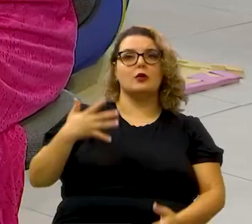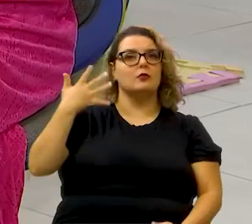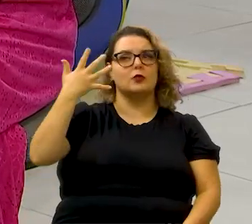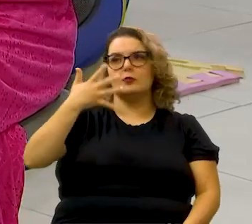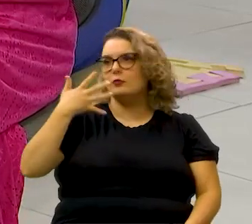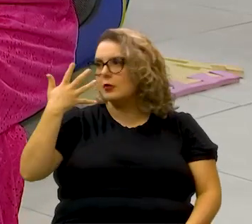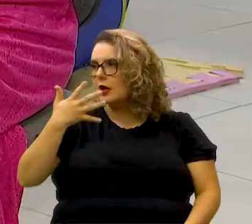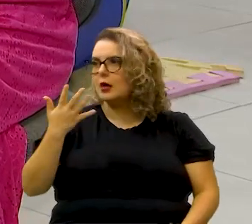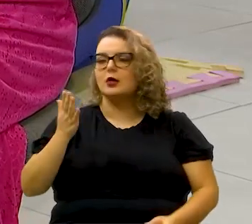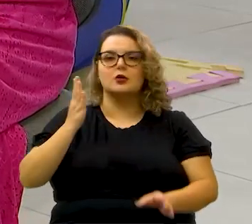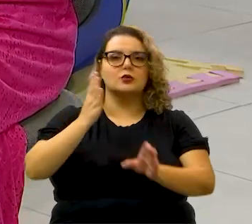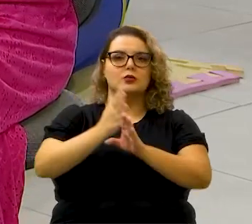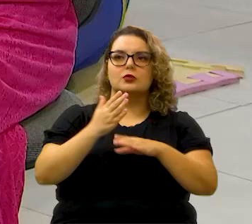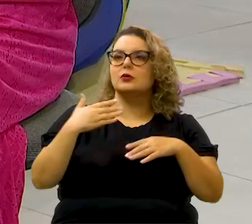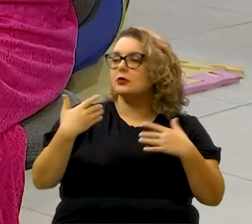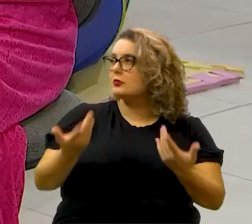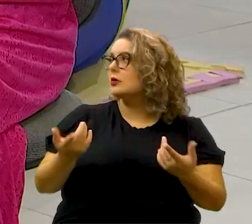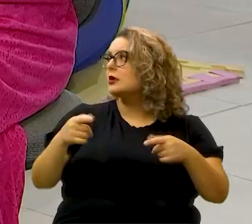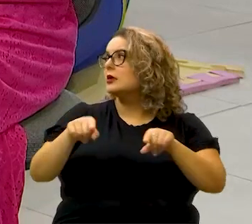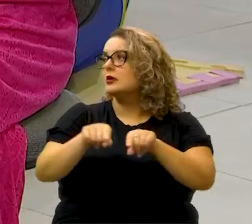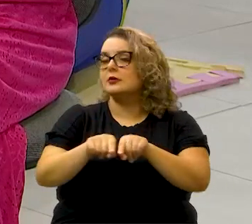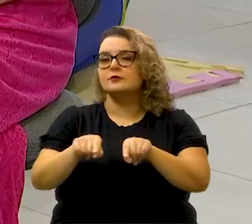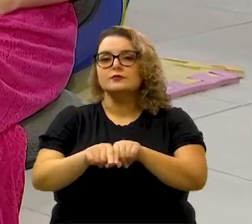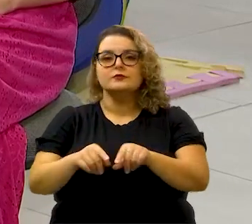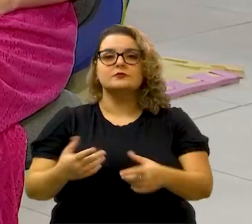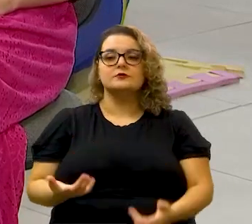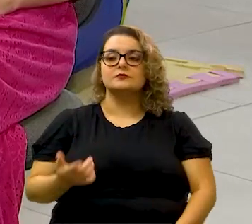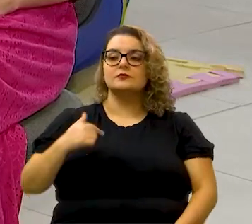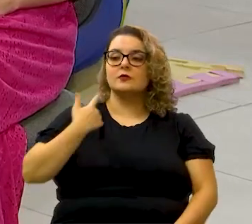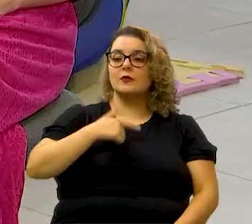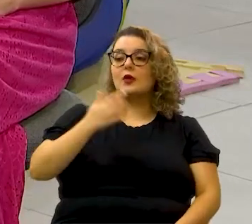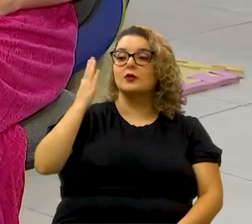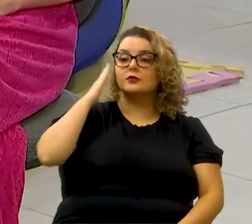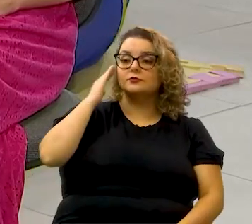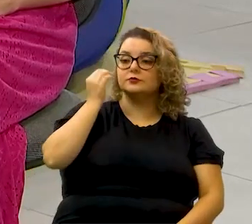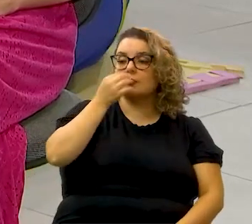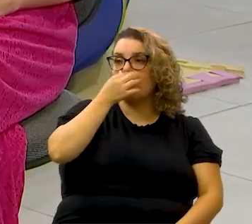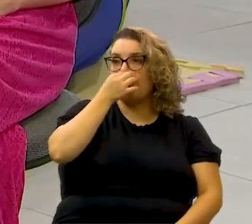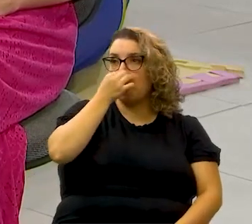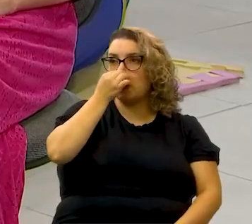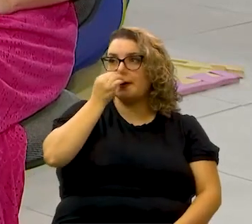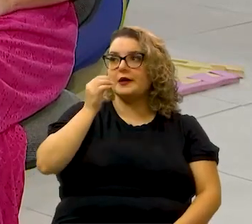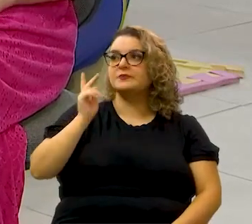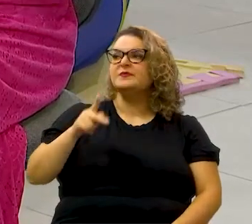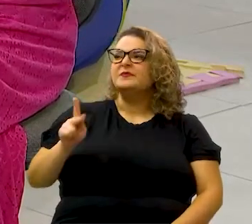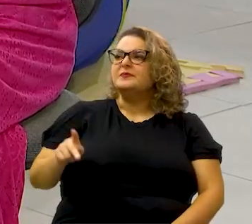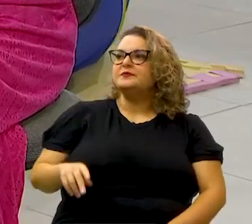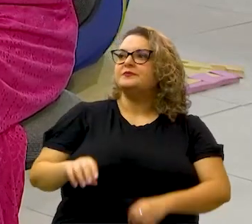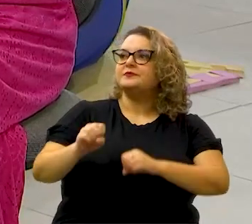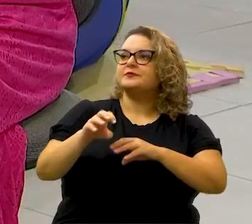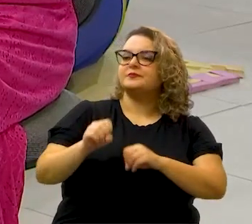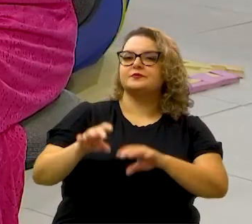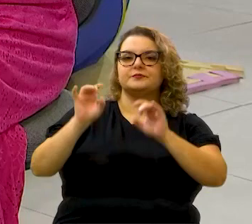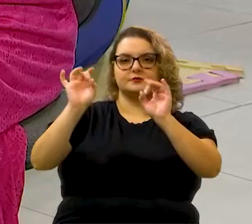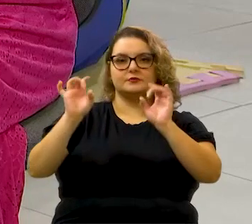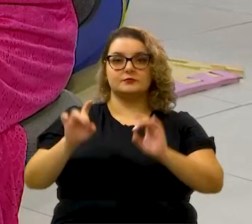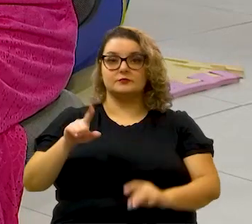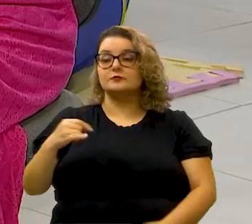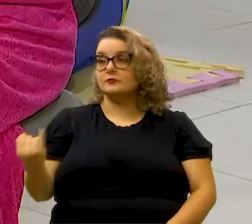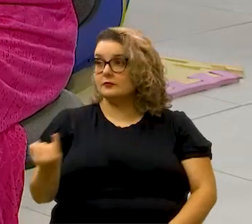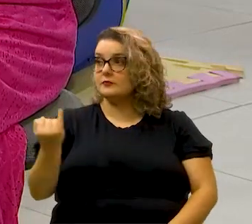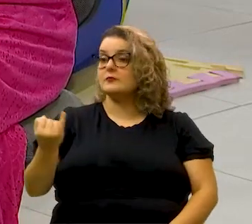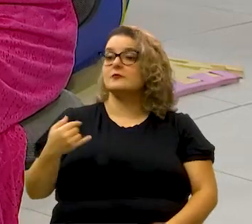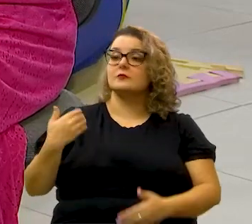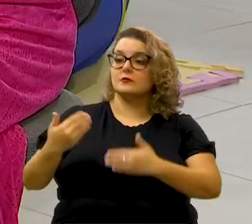ano, por meio de palestras, encontros, e, inclusive, a gente sabe que o professor de educação especial